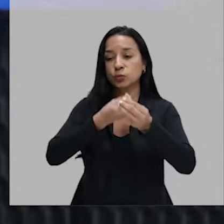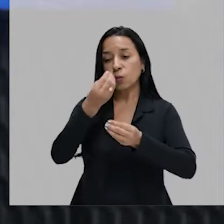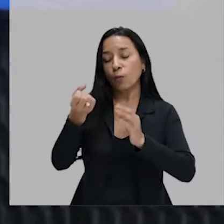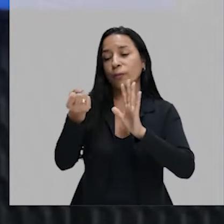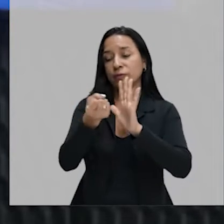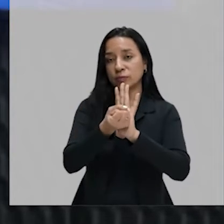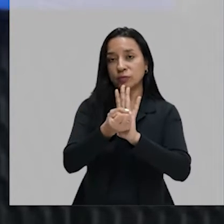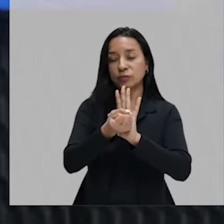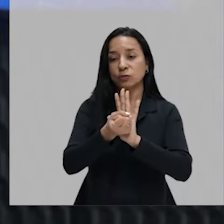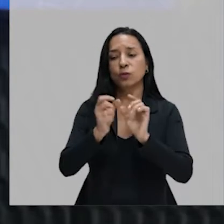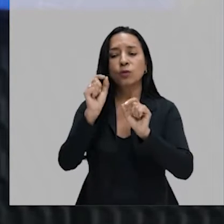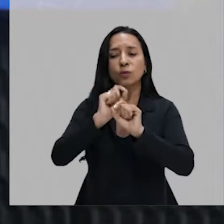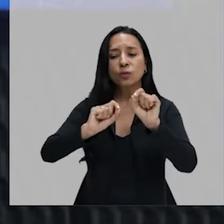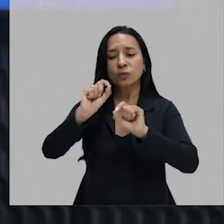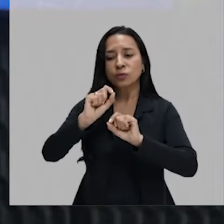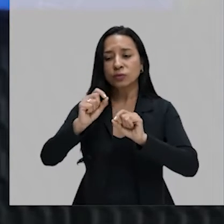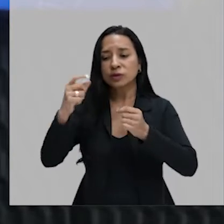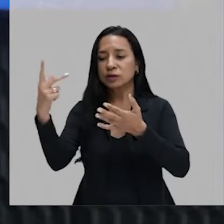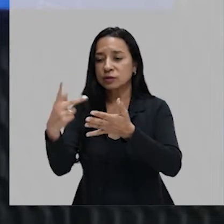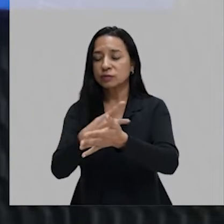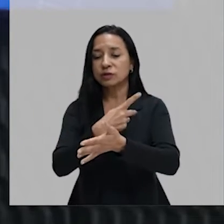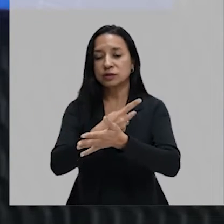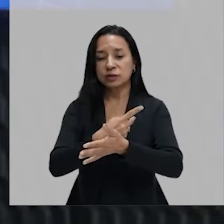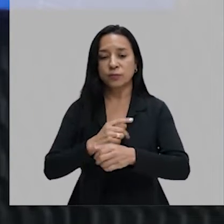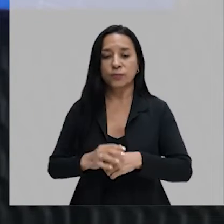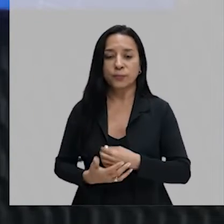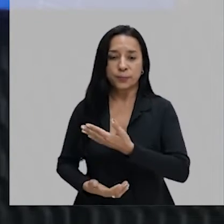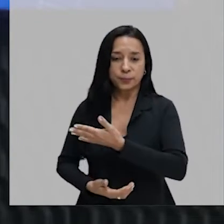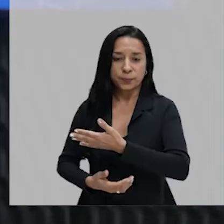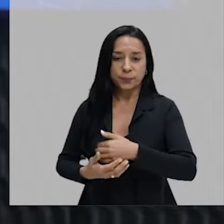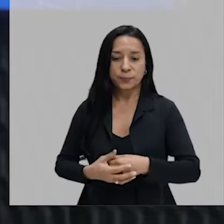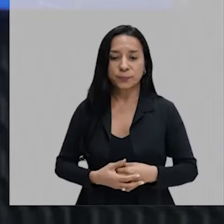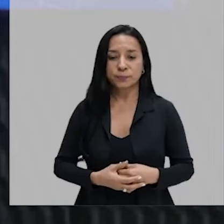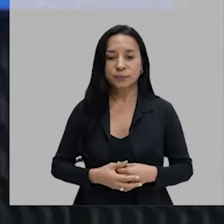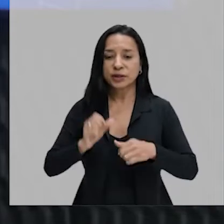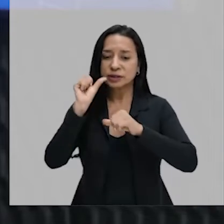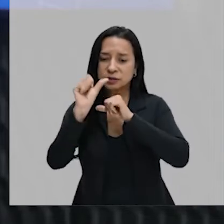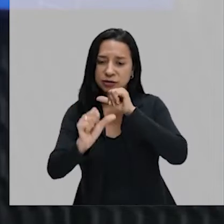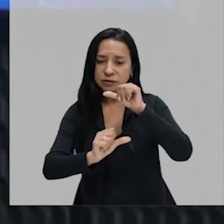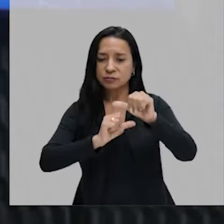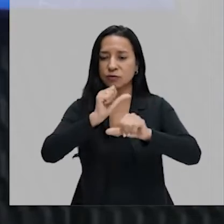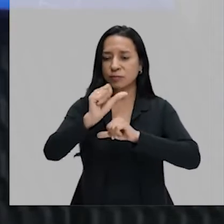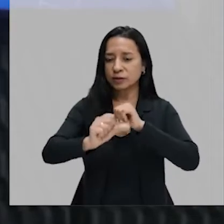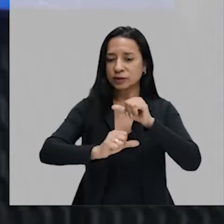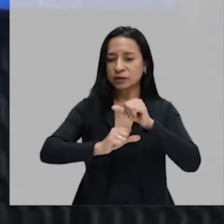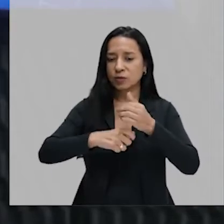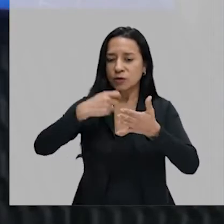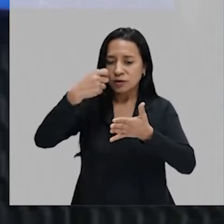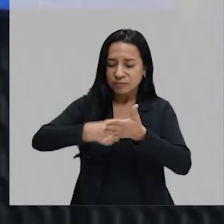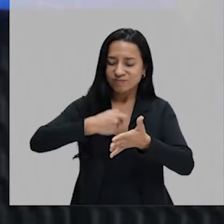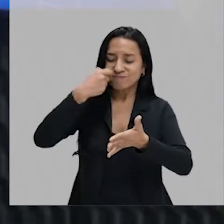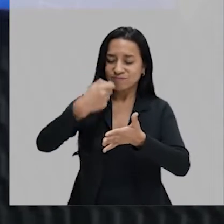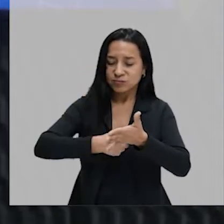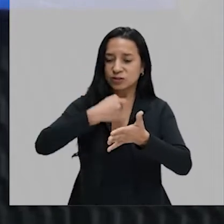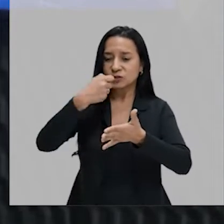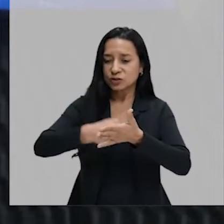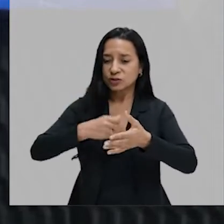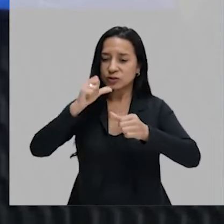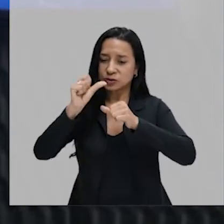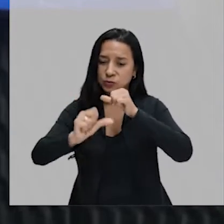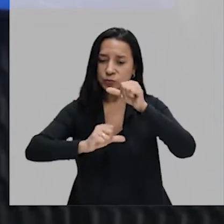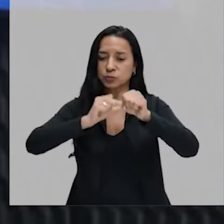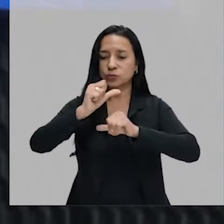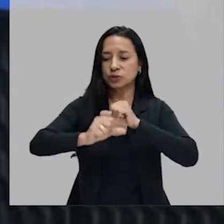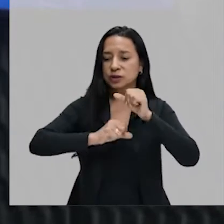que aconteceu? Capacidade de autotransformação e, principalmente, resistência às constantes mudanças socioculturais